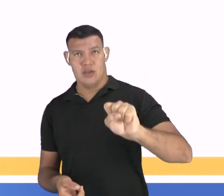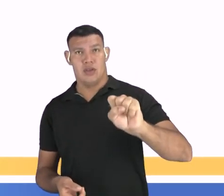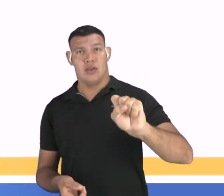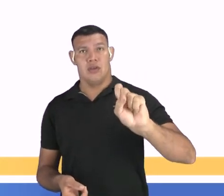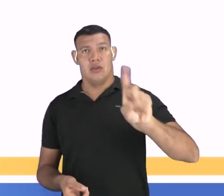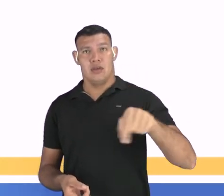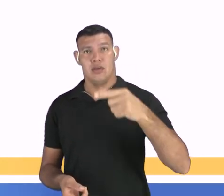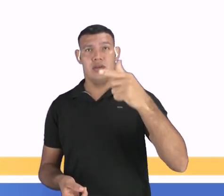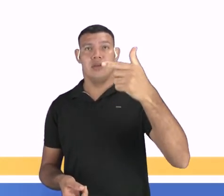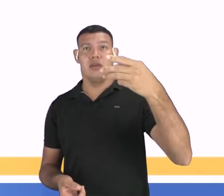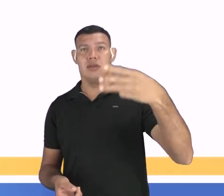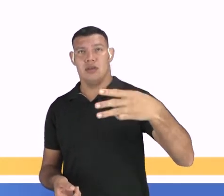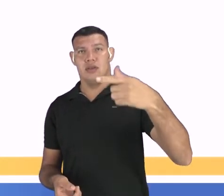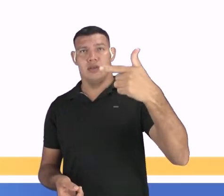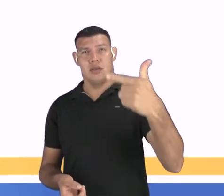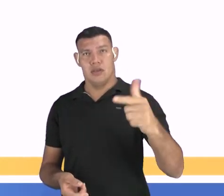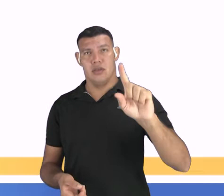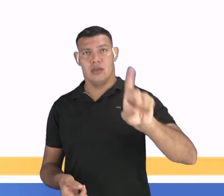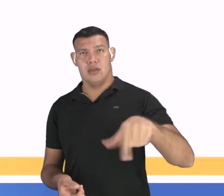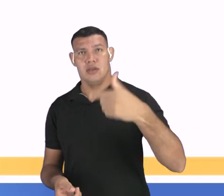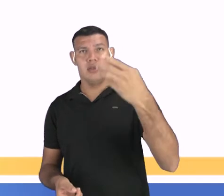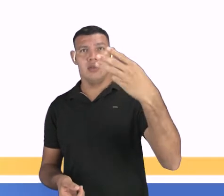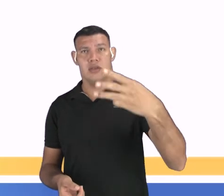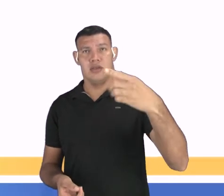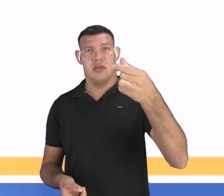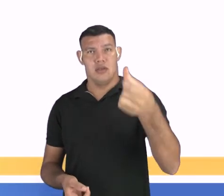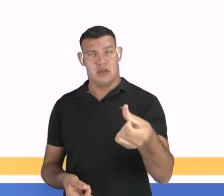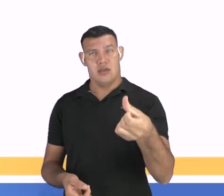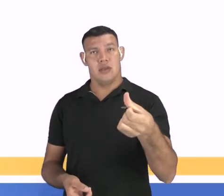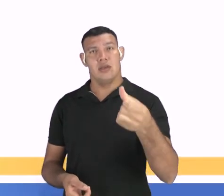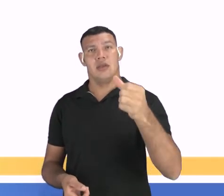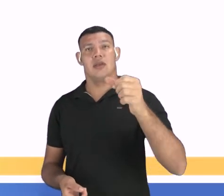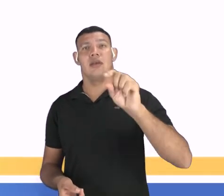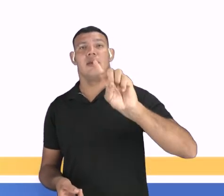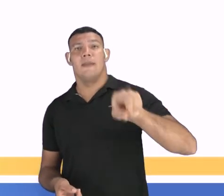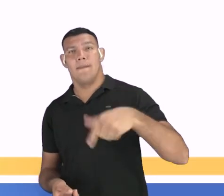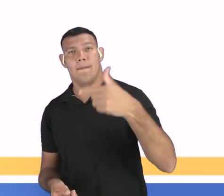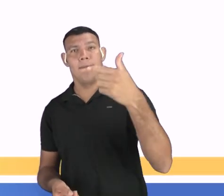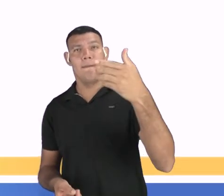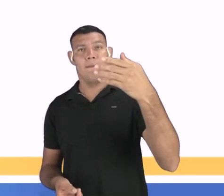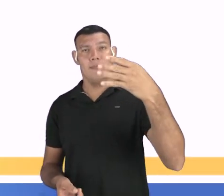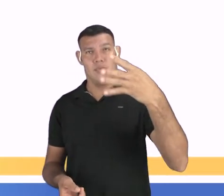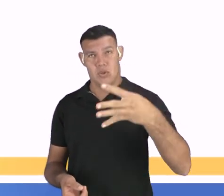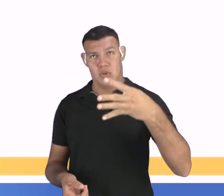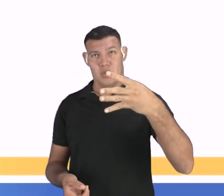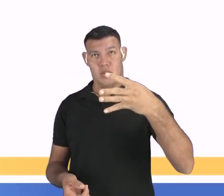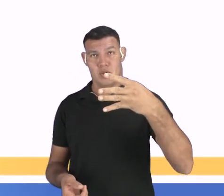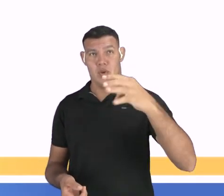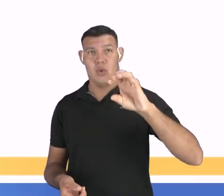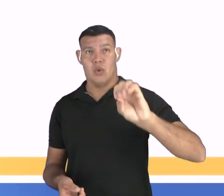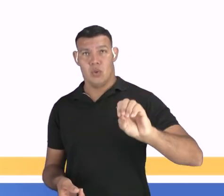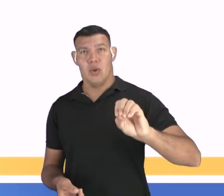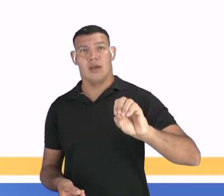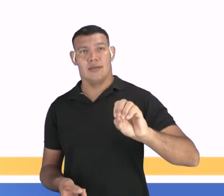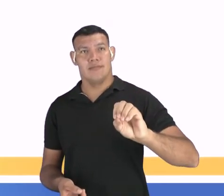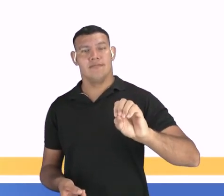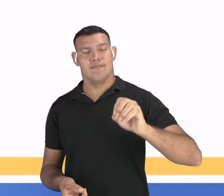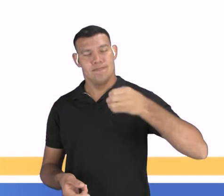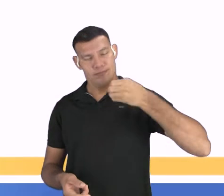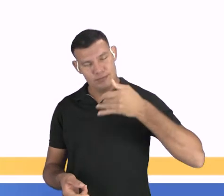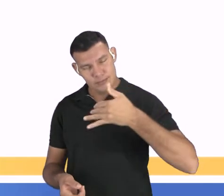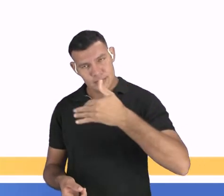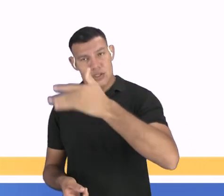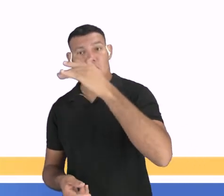dos múltiplos do número 4? Porque a quantidade de alunos nessa turma deve tornar possível aí formação